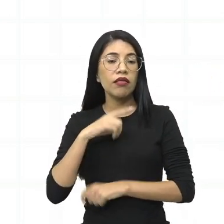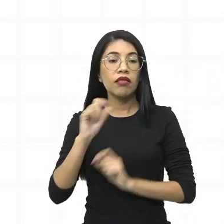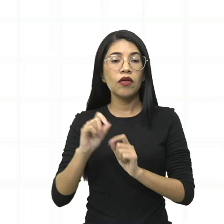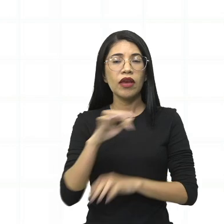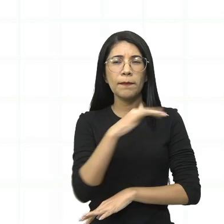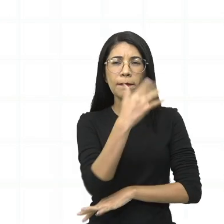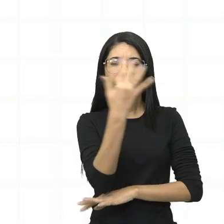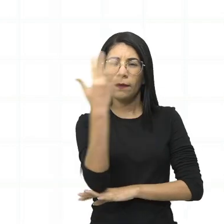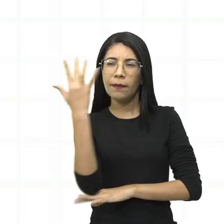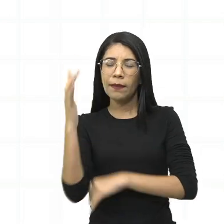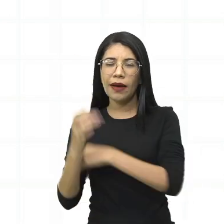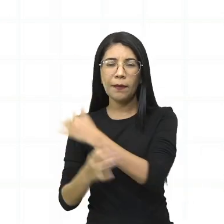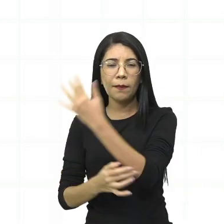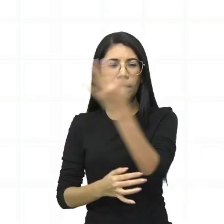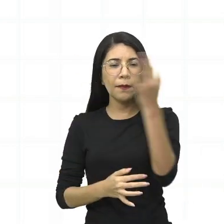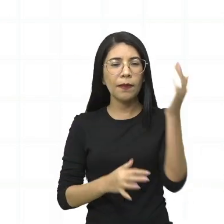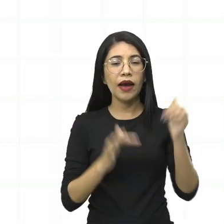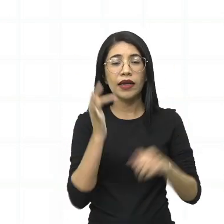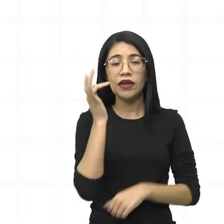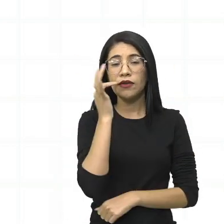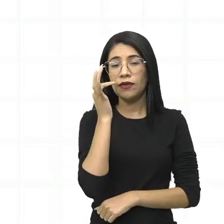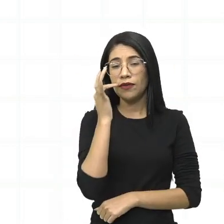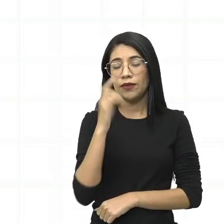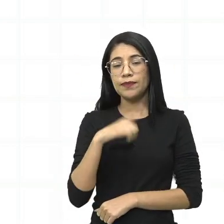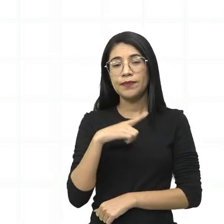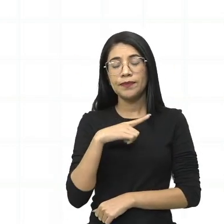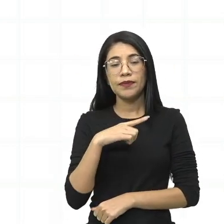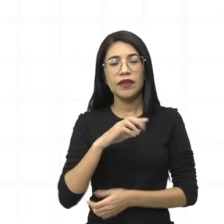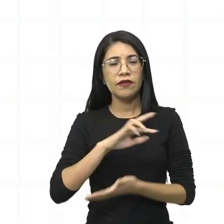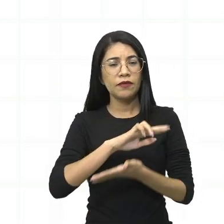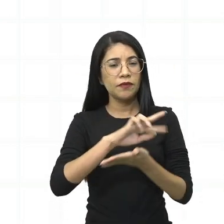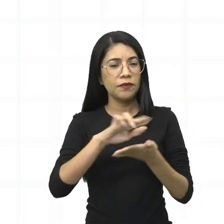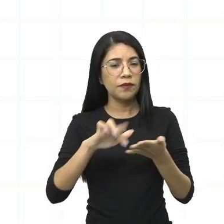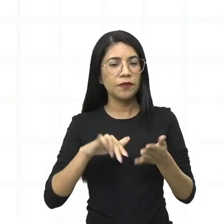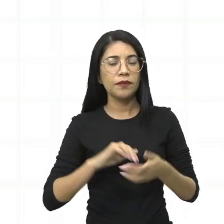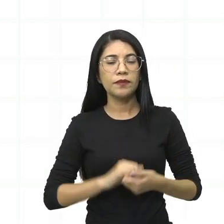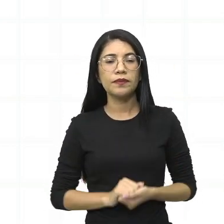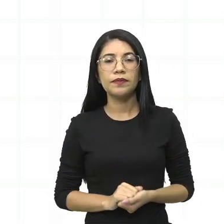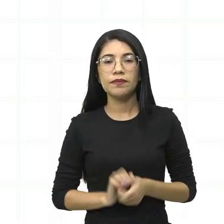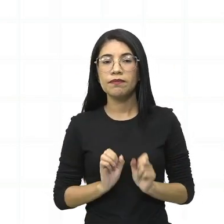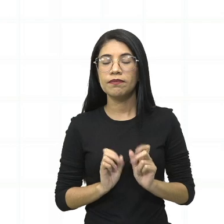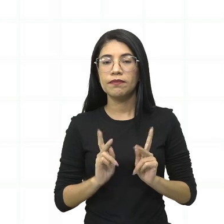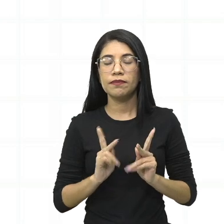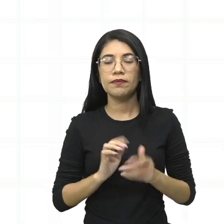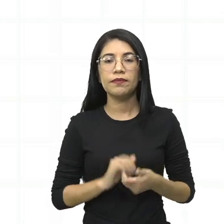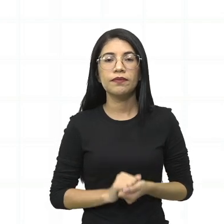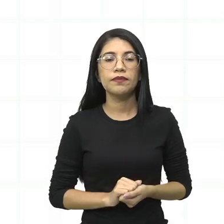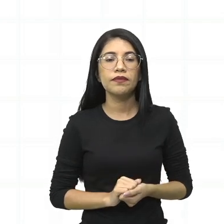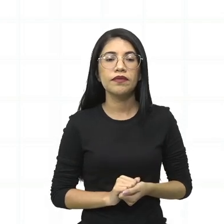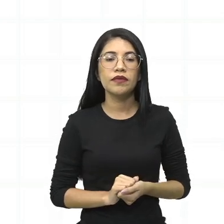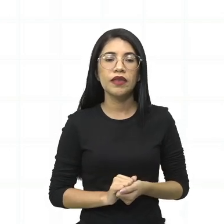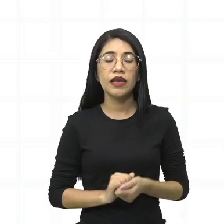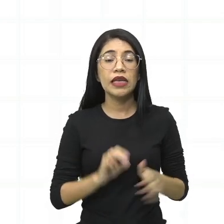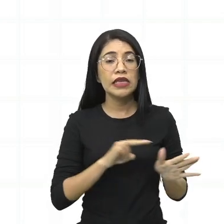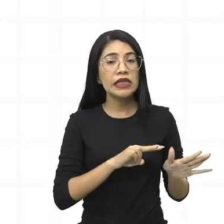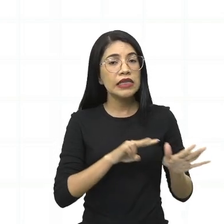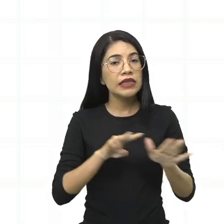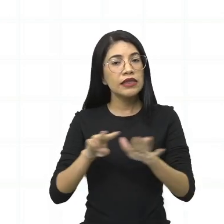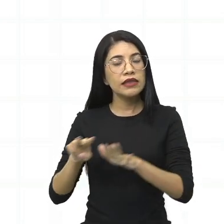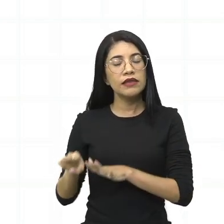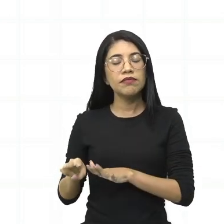com árvores frutíferas, árvores que dão frutos, certo? Semana,